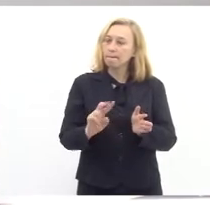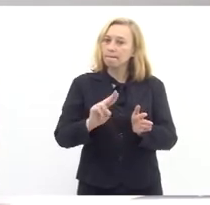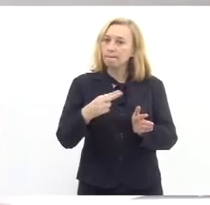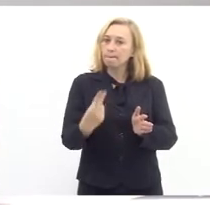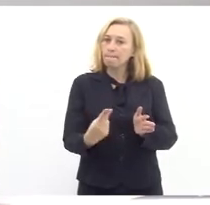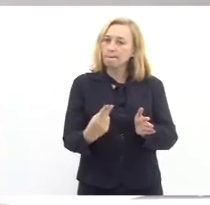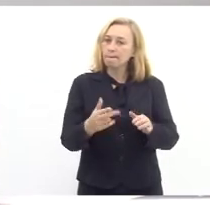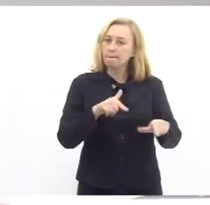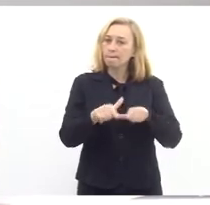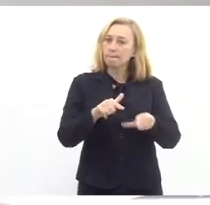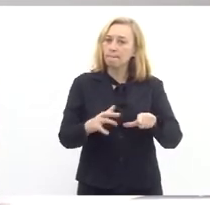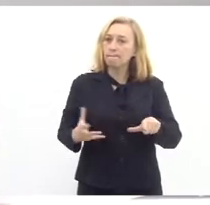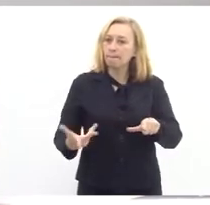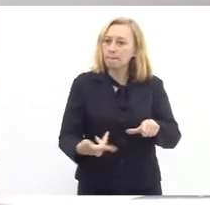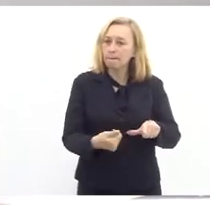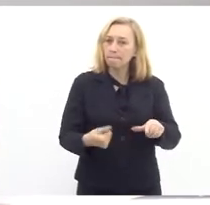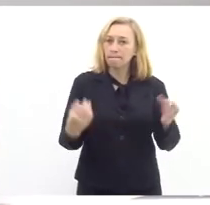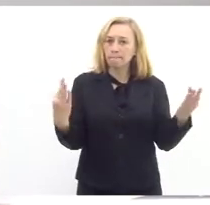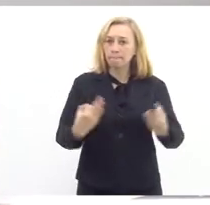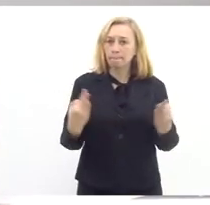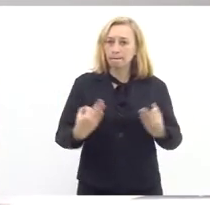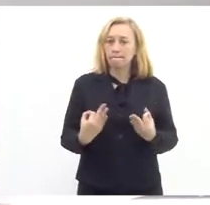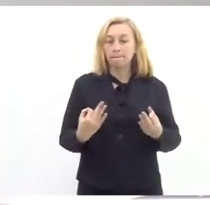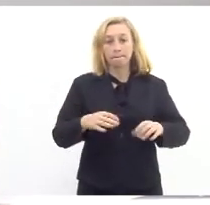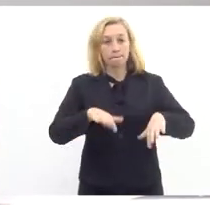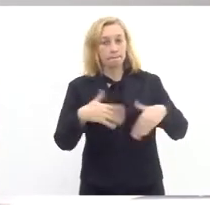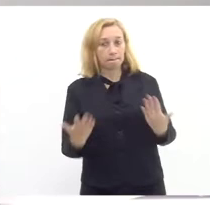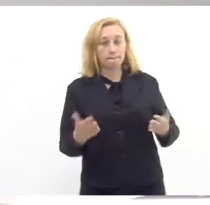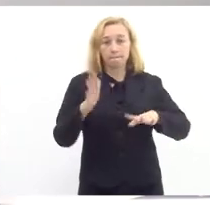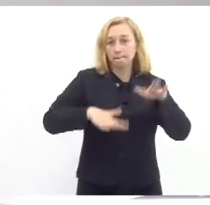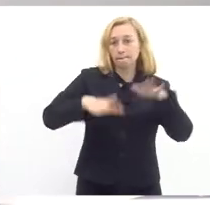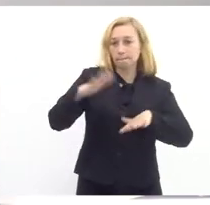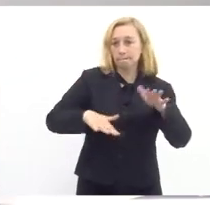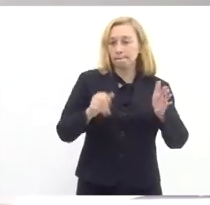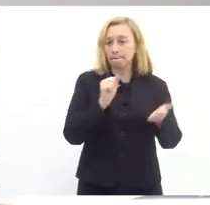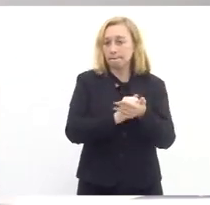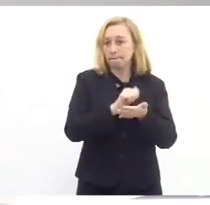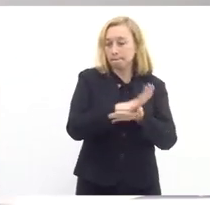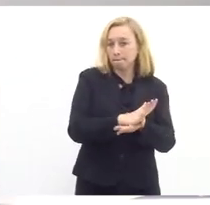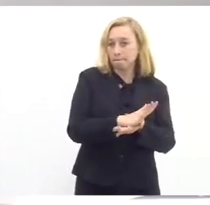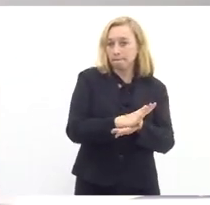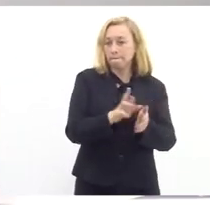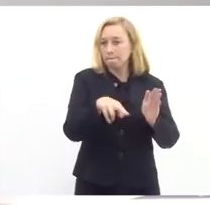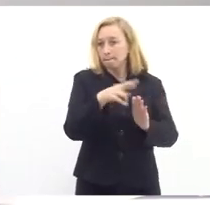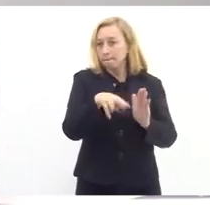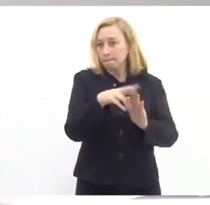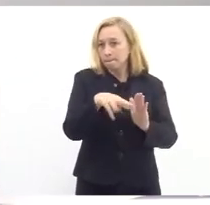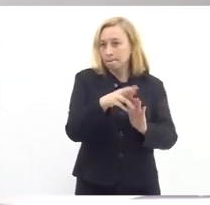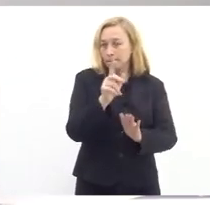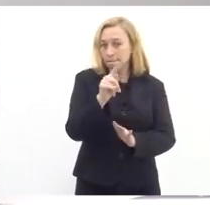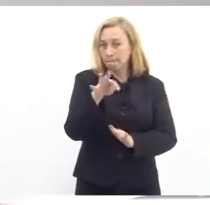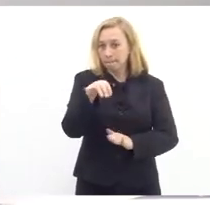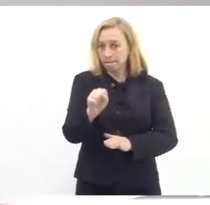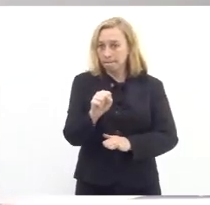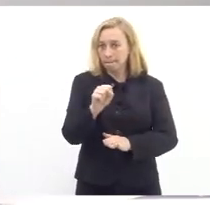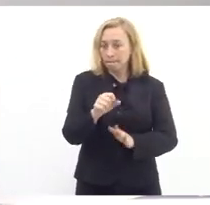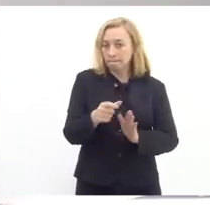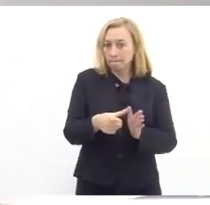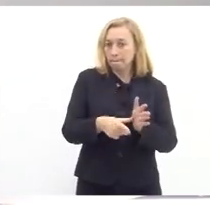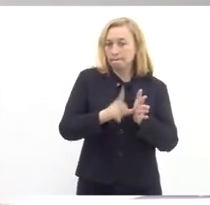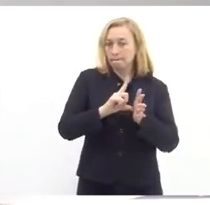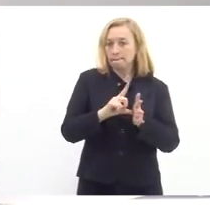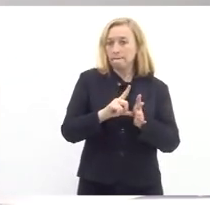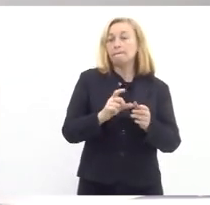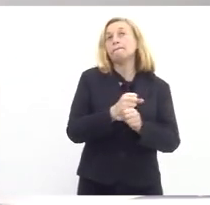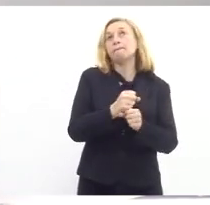qualidade. Porque, independente da aplicação da multa, a resolução da GETRANSP foi posterior a isso. Então, se no ano de